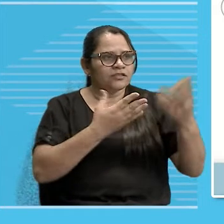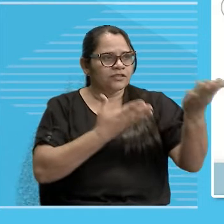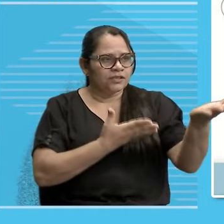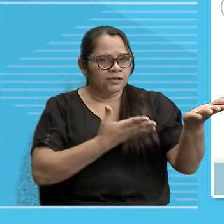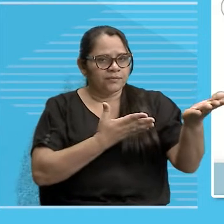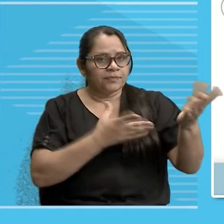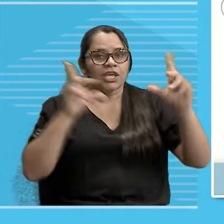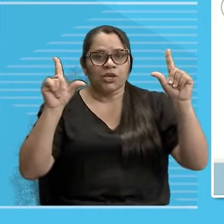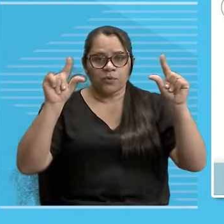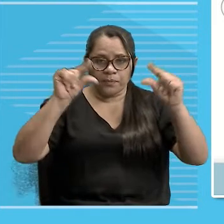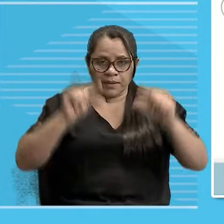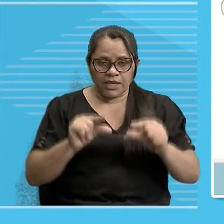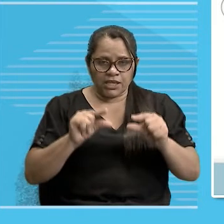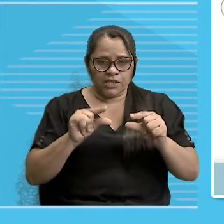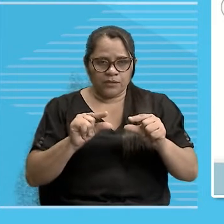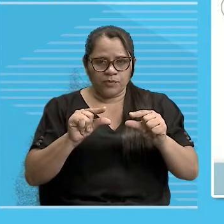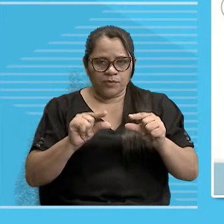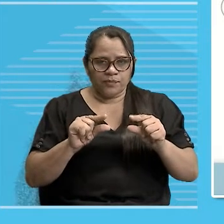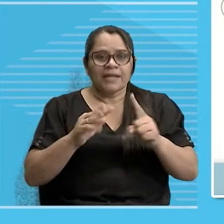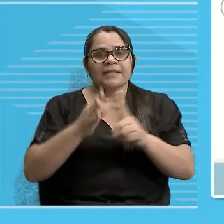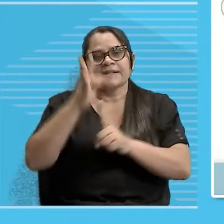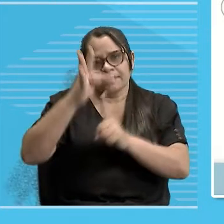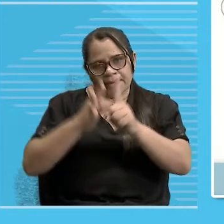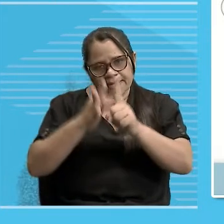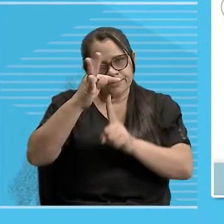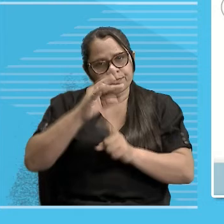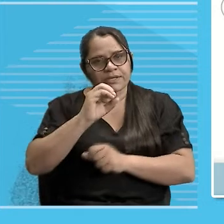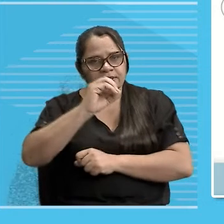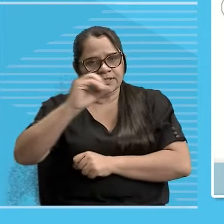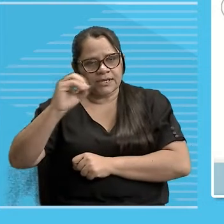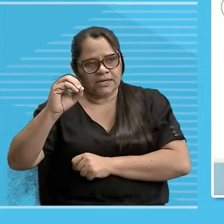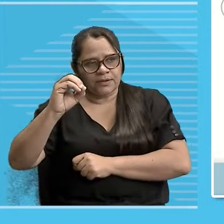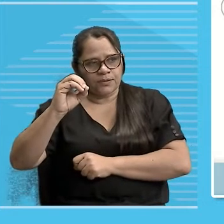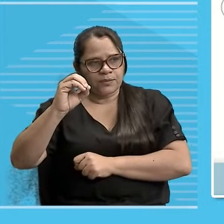e o seu mínimo em 0.